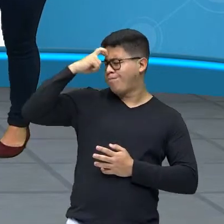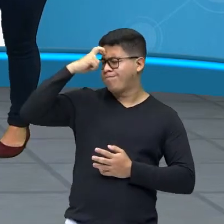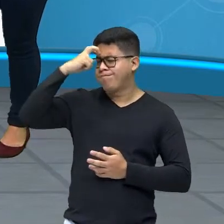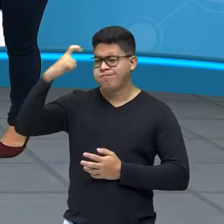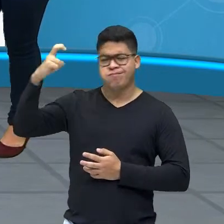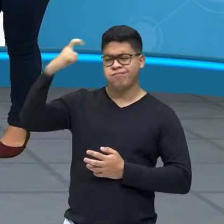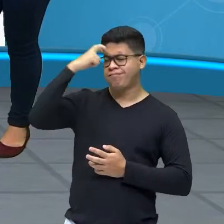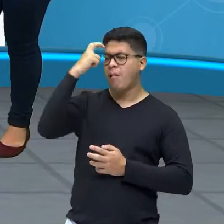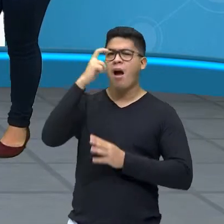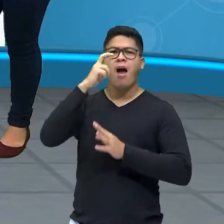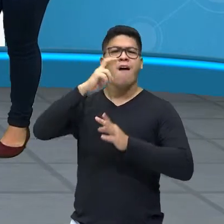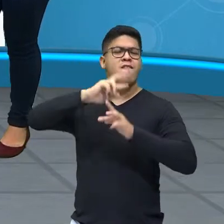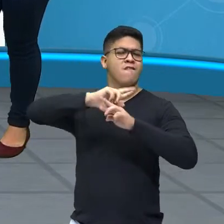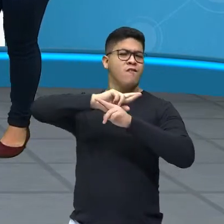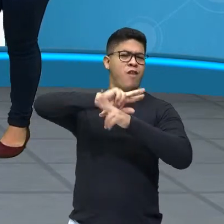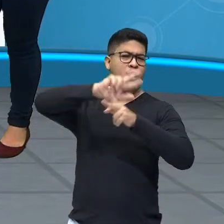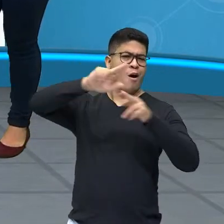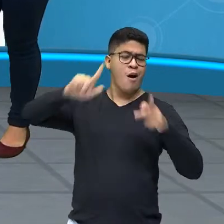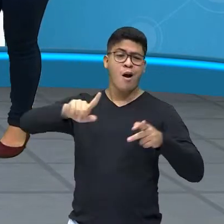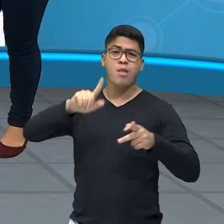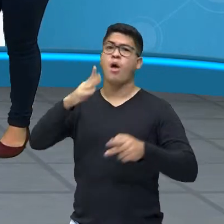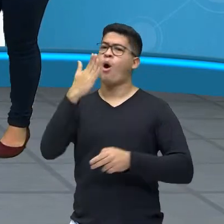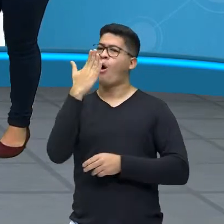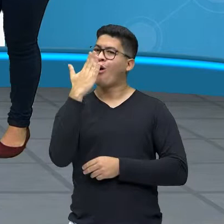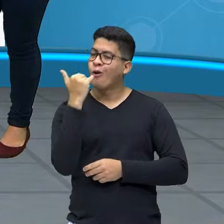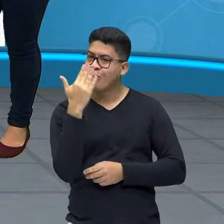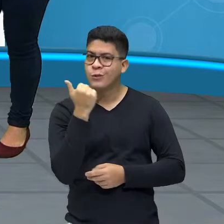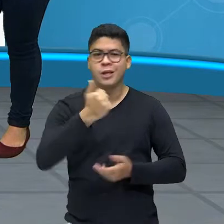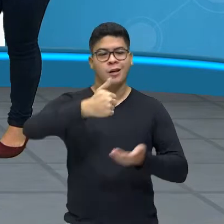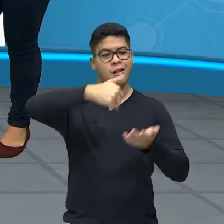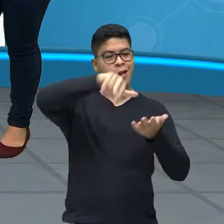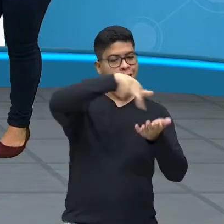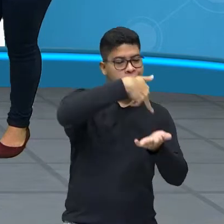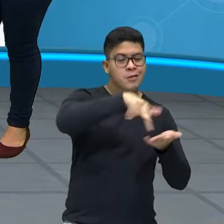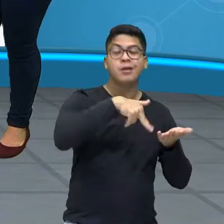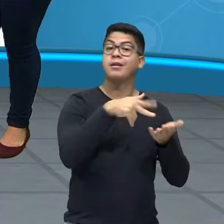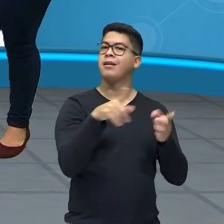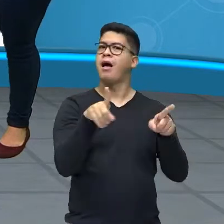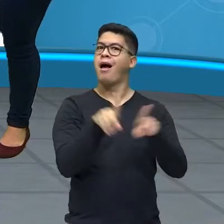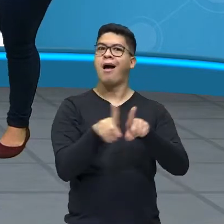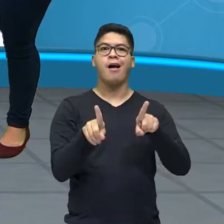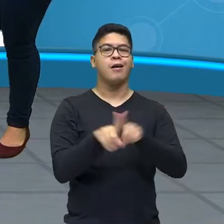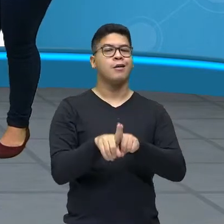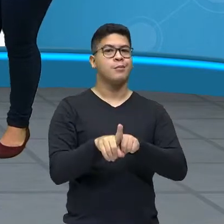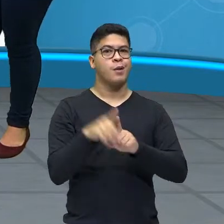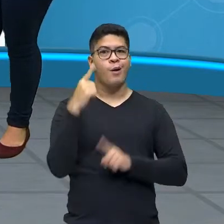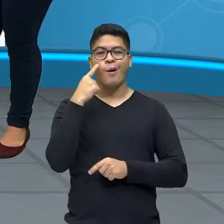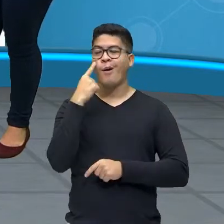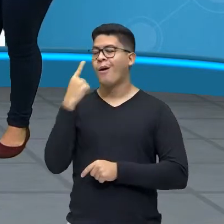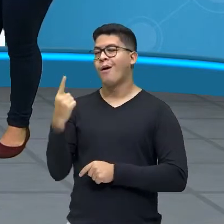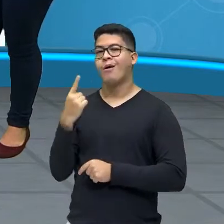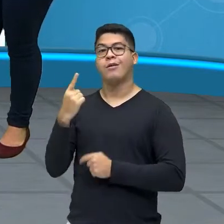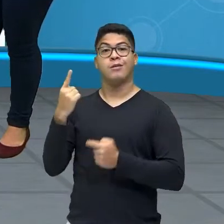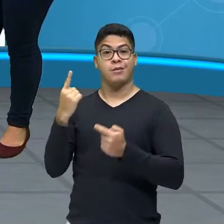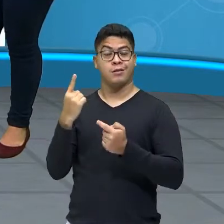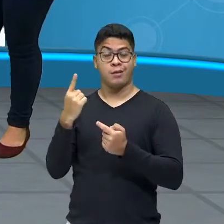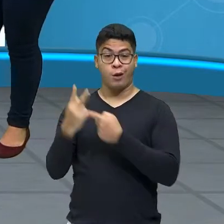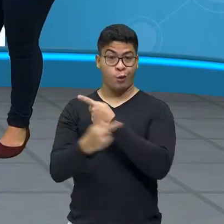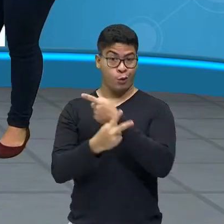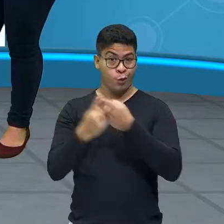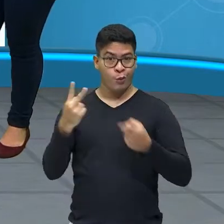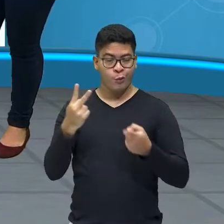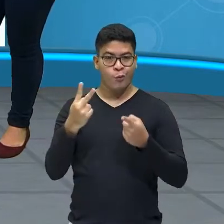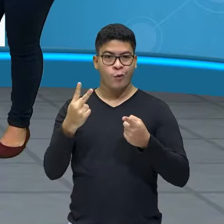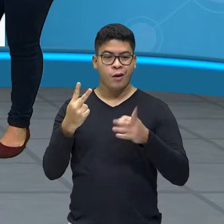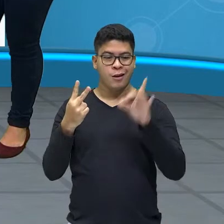na cultura, e nas danças folclóricas não seria diferente. Tanto é que eu vou mostrar para vocês duas danças de